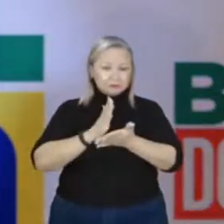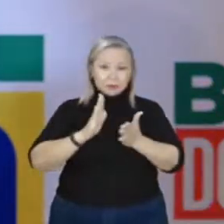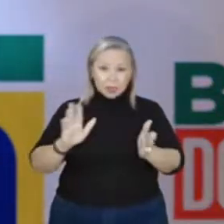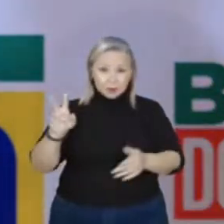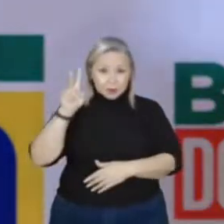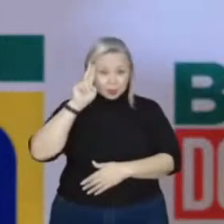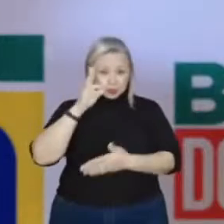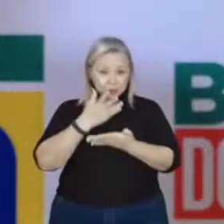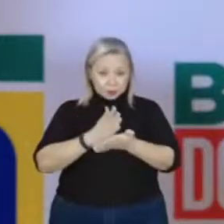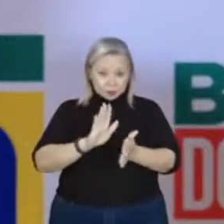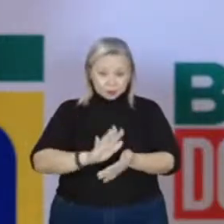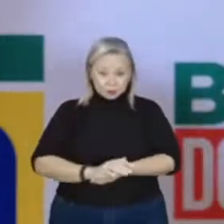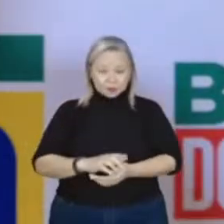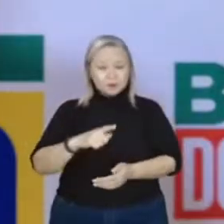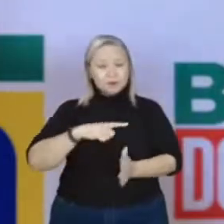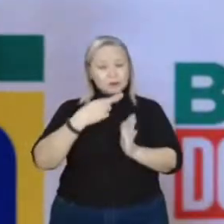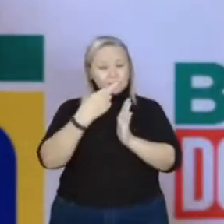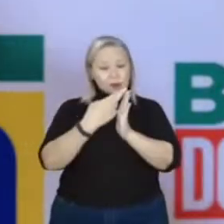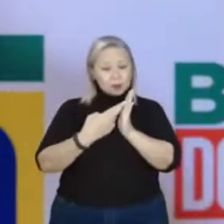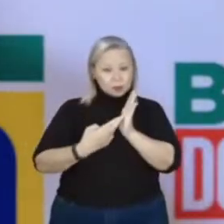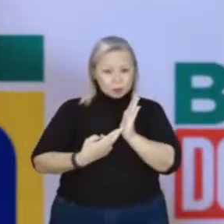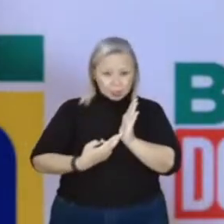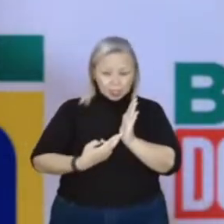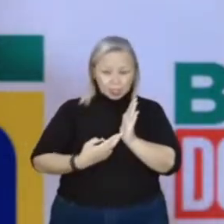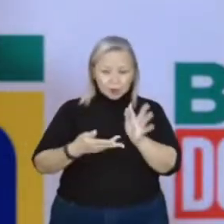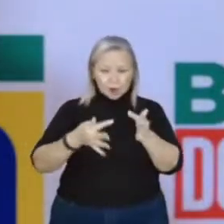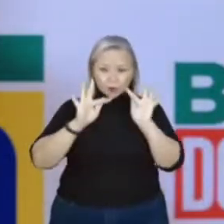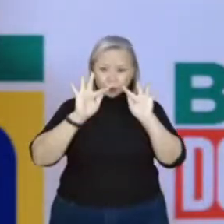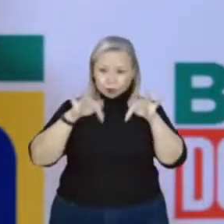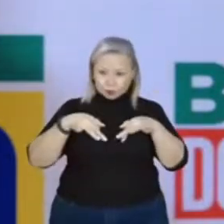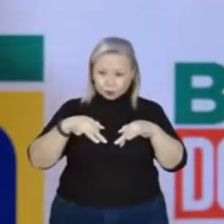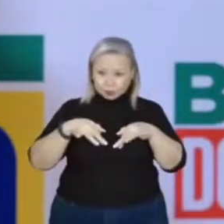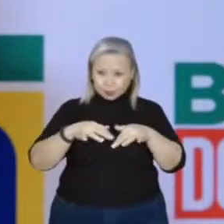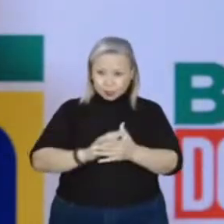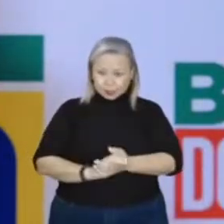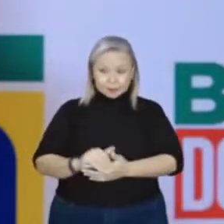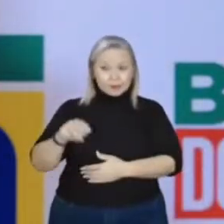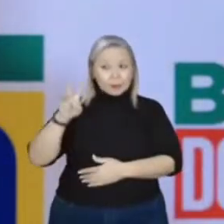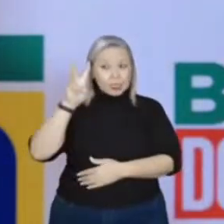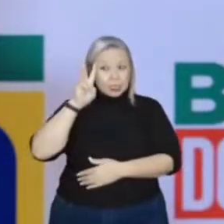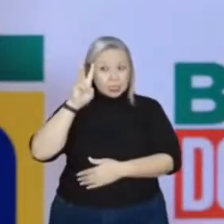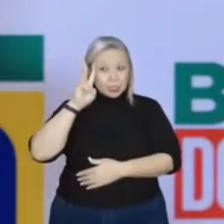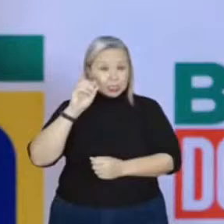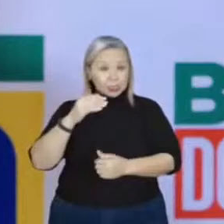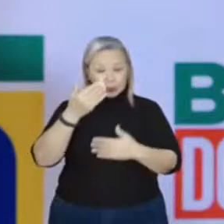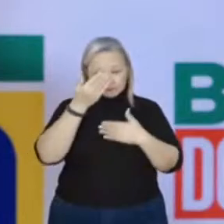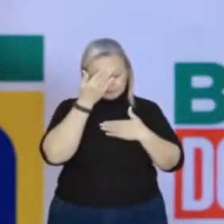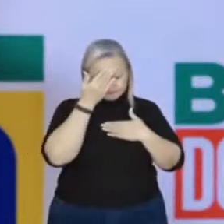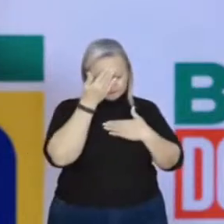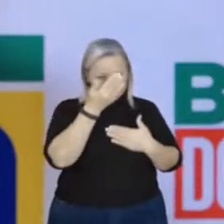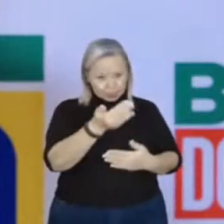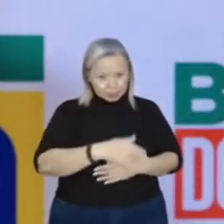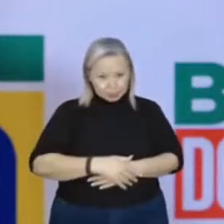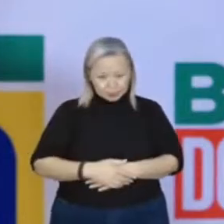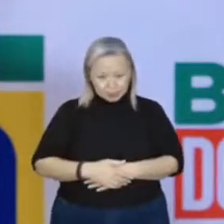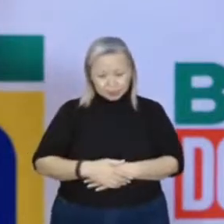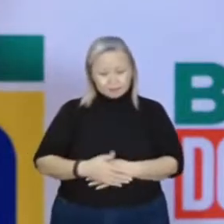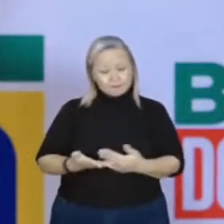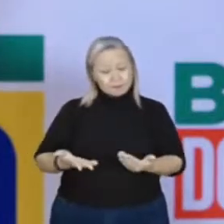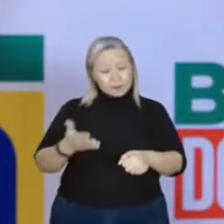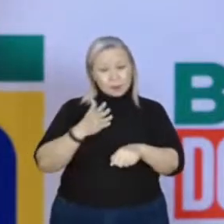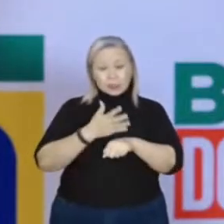os relatórios finais e, na terça, o agradecimento. Então, ela praticamente